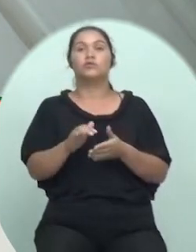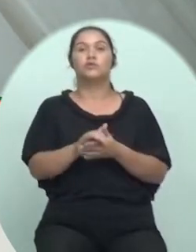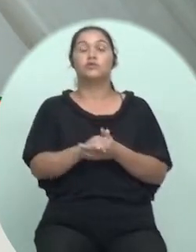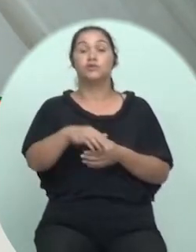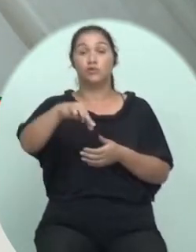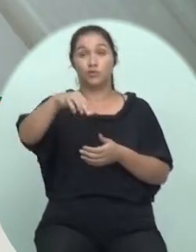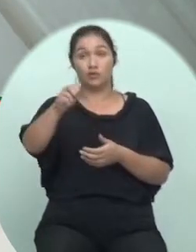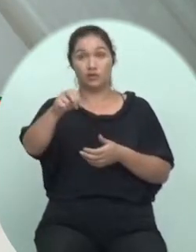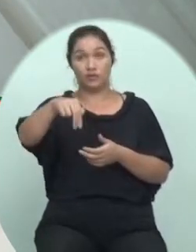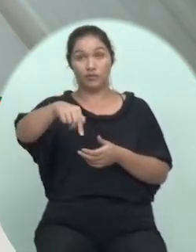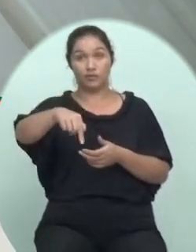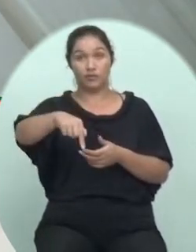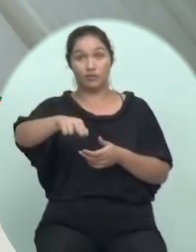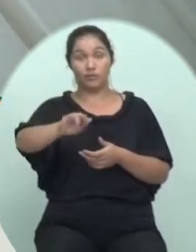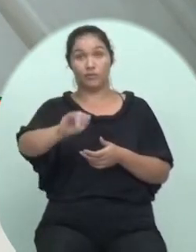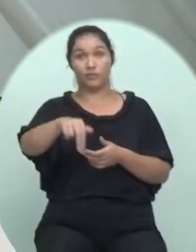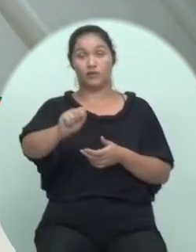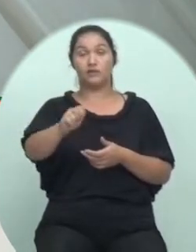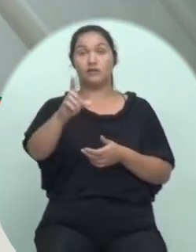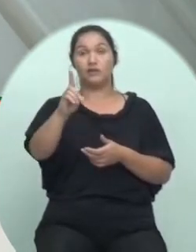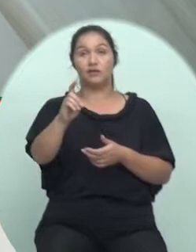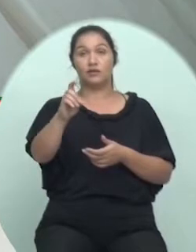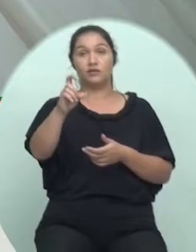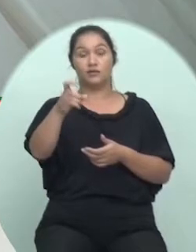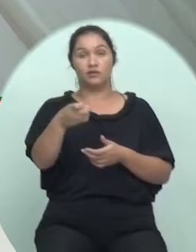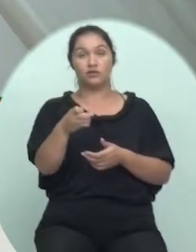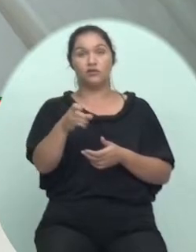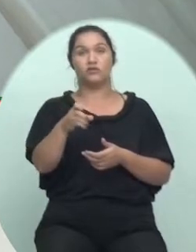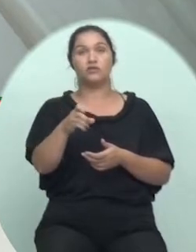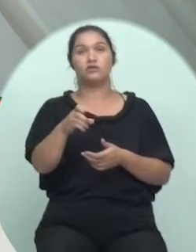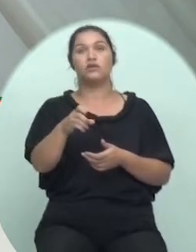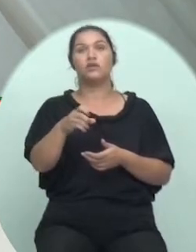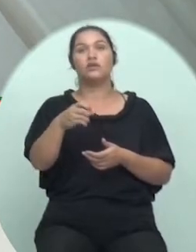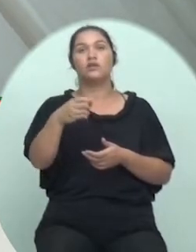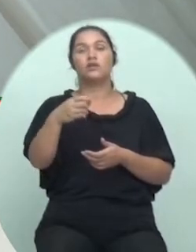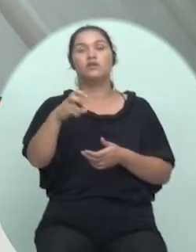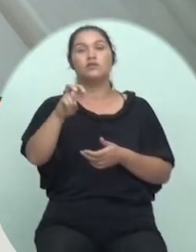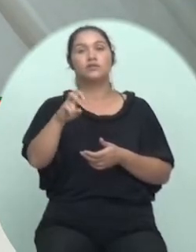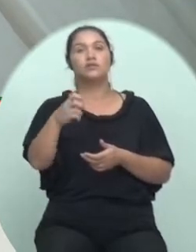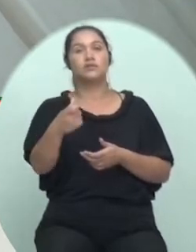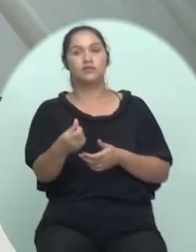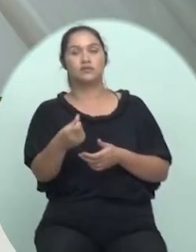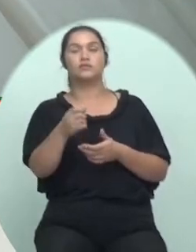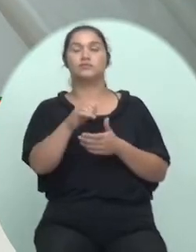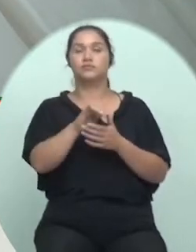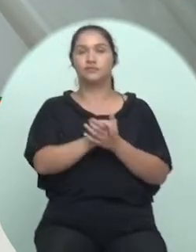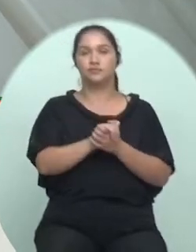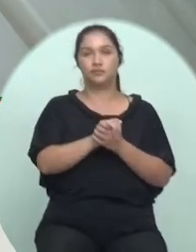DX-225LC, a pescoçuda, devidamente registrada no patrimônio sob o número